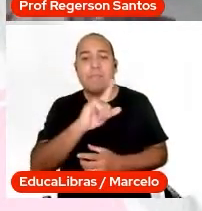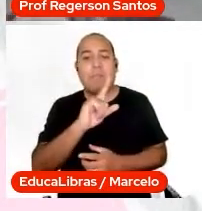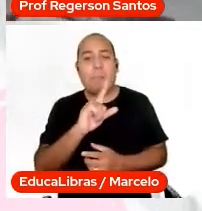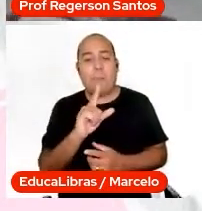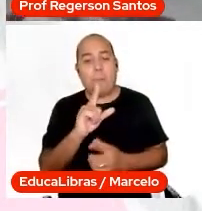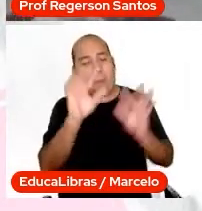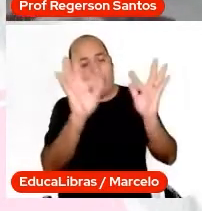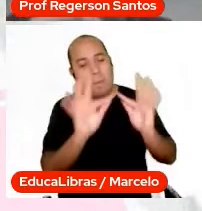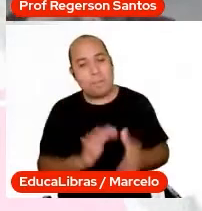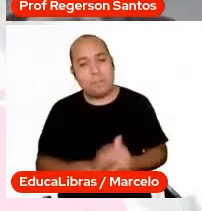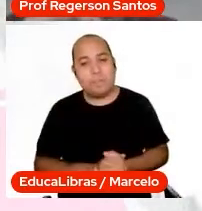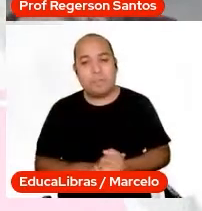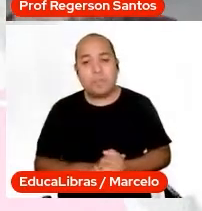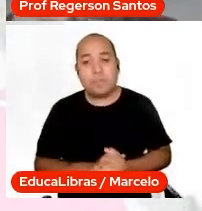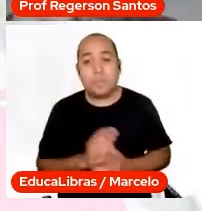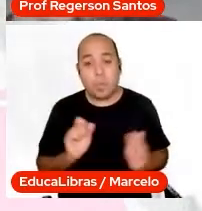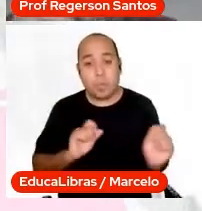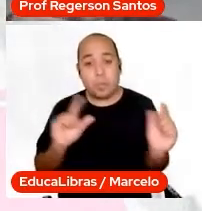Próximo.